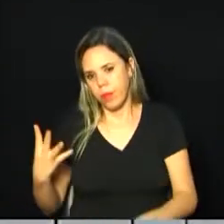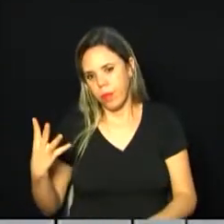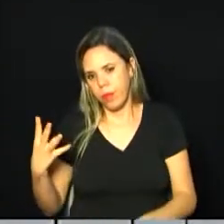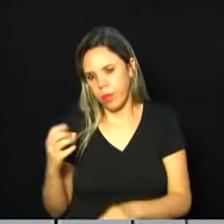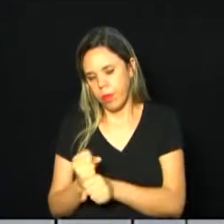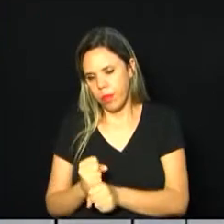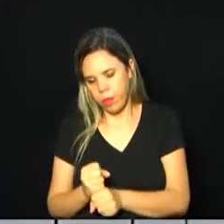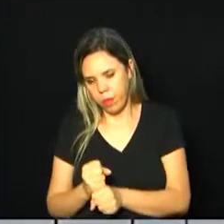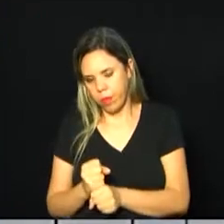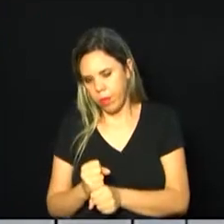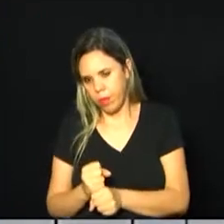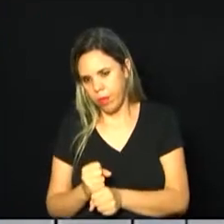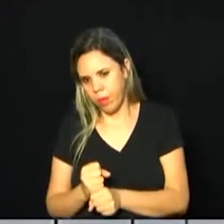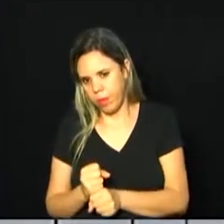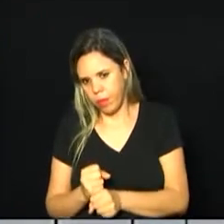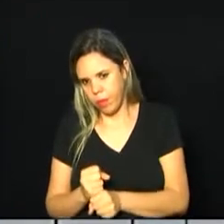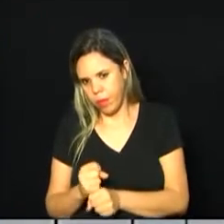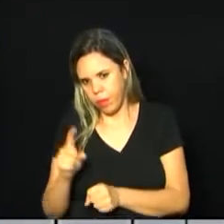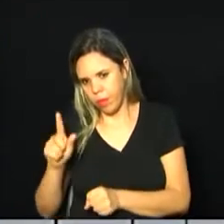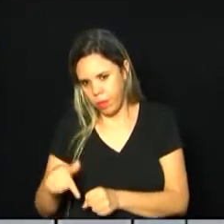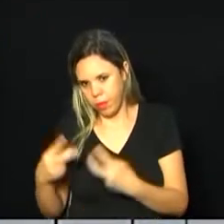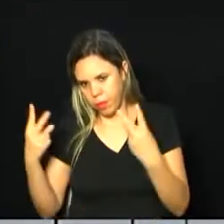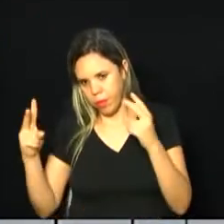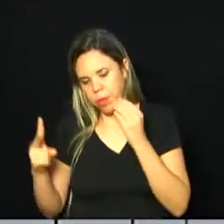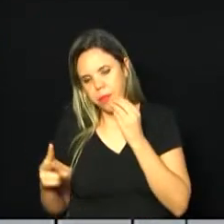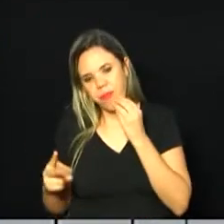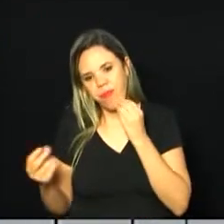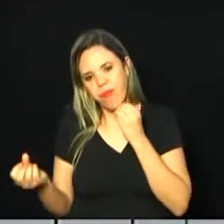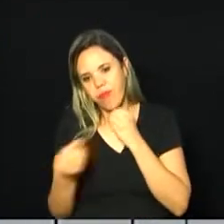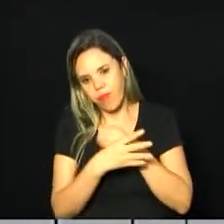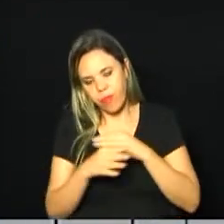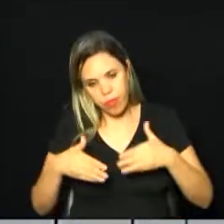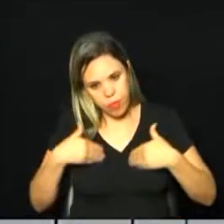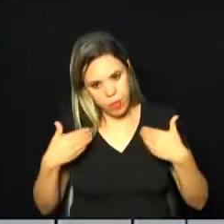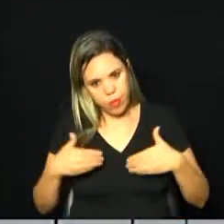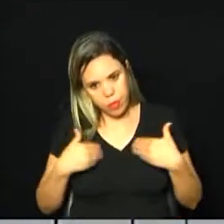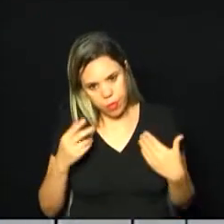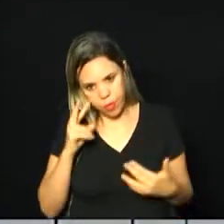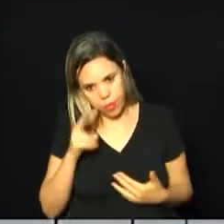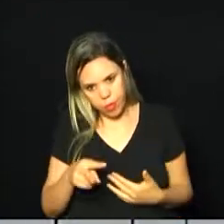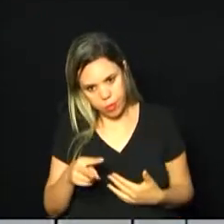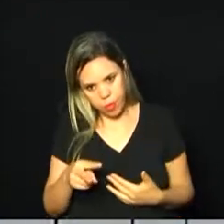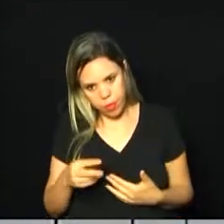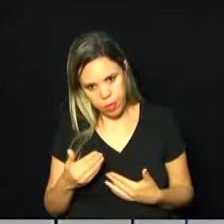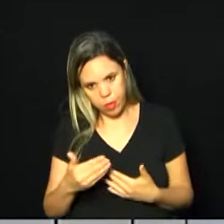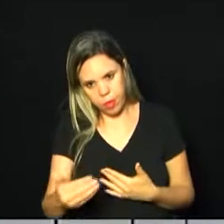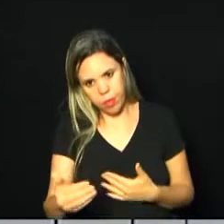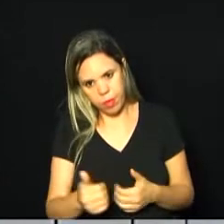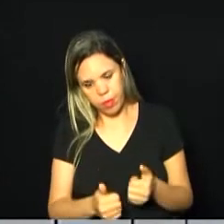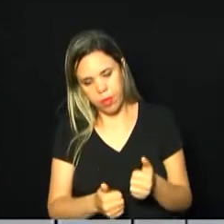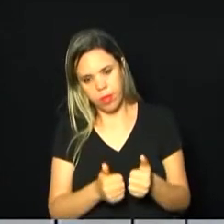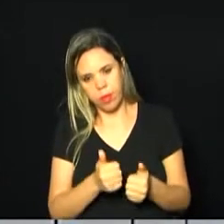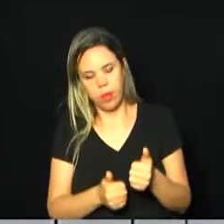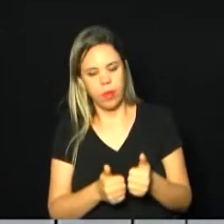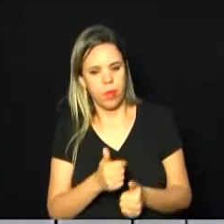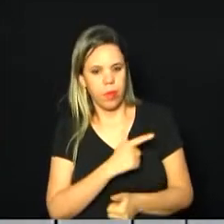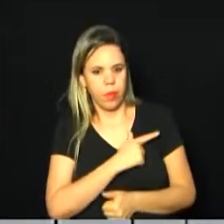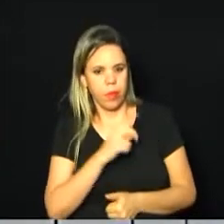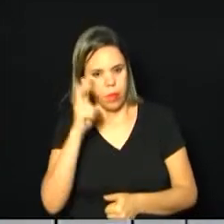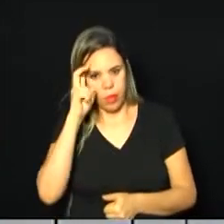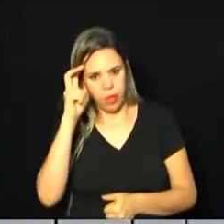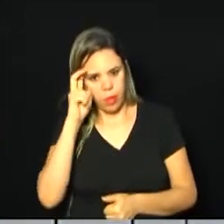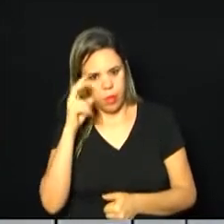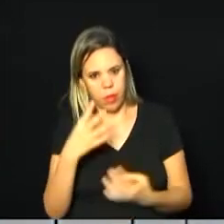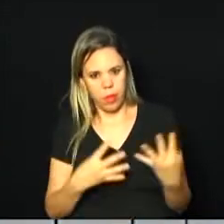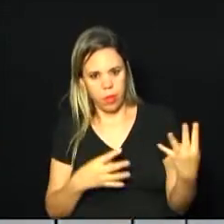quatro pontos tão essa vitória dá um novo ânimo e olha só próximo jogo do Guarani é na quinta-feira